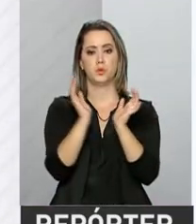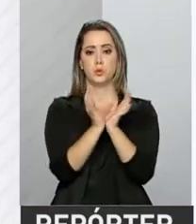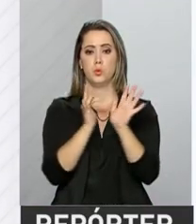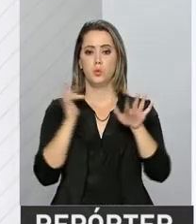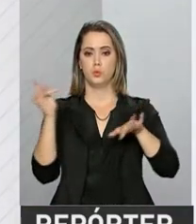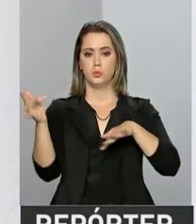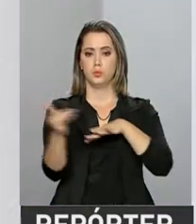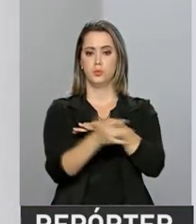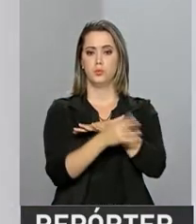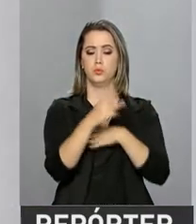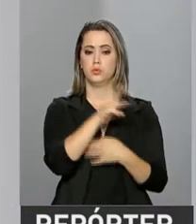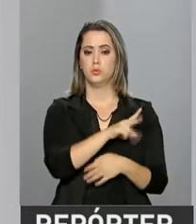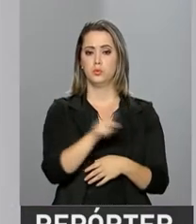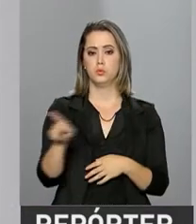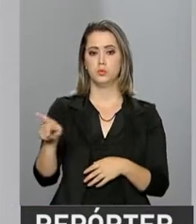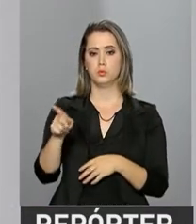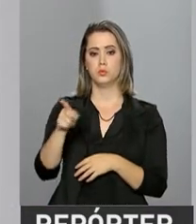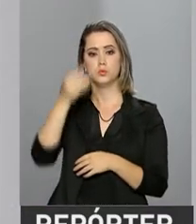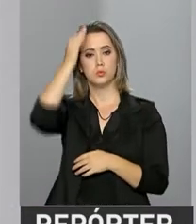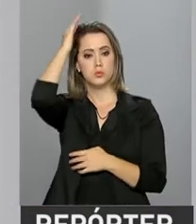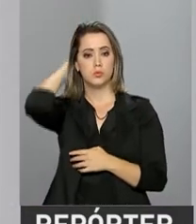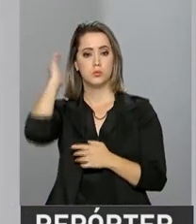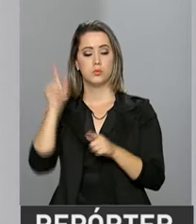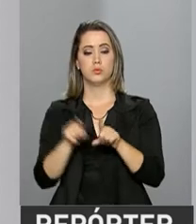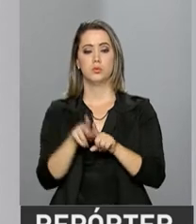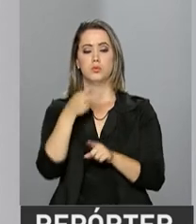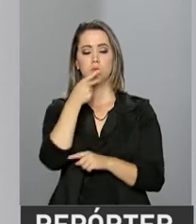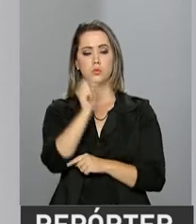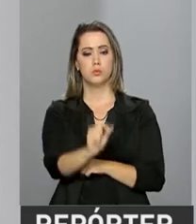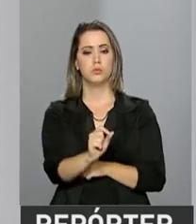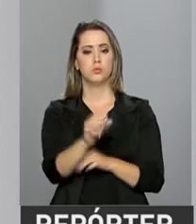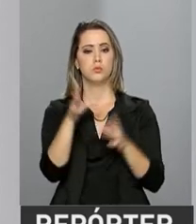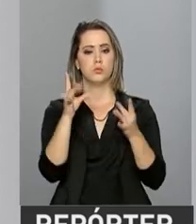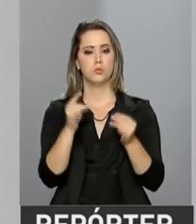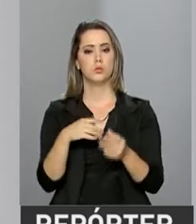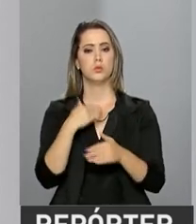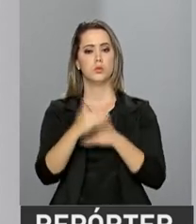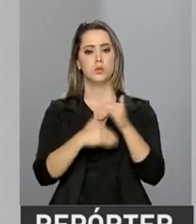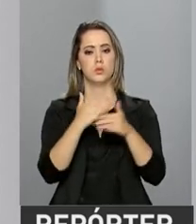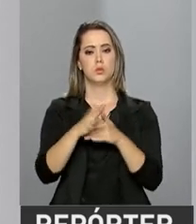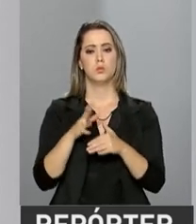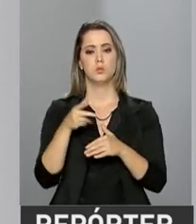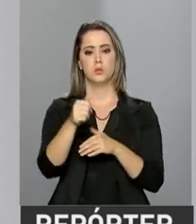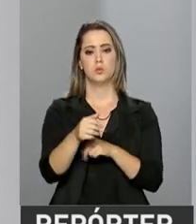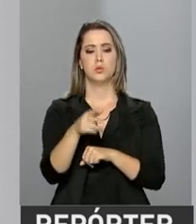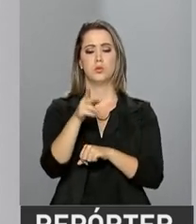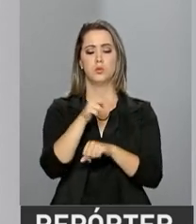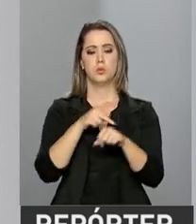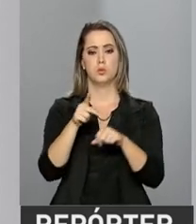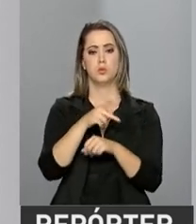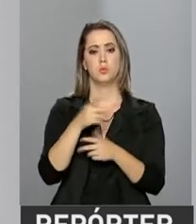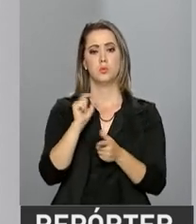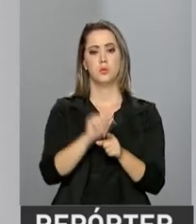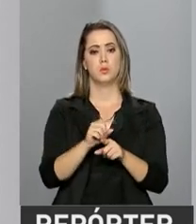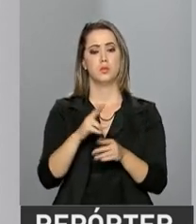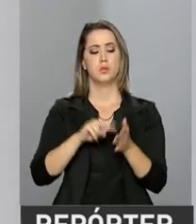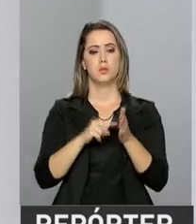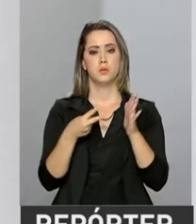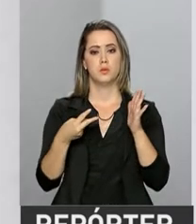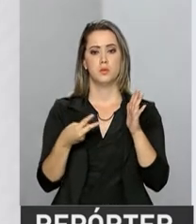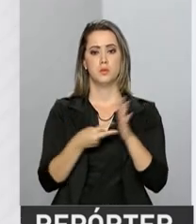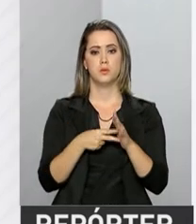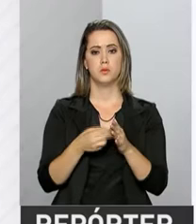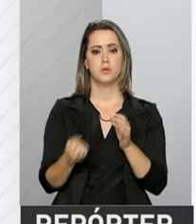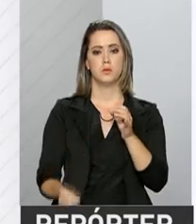sociais o presidente michel temer destacou que o crescimento é uma conquista de todos os brasileiros e representa